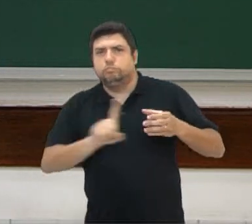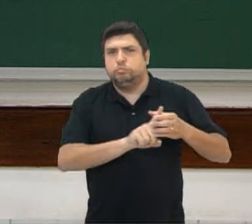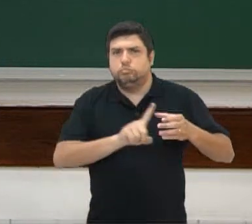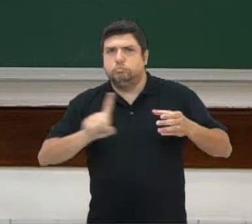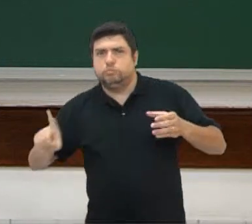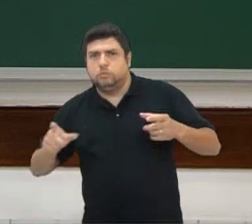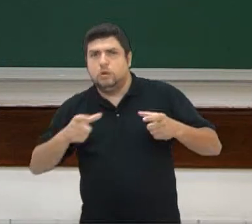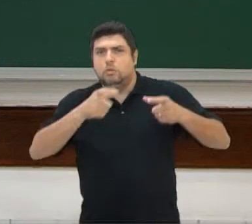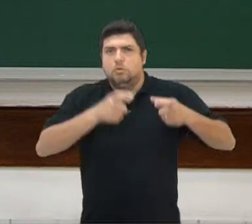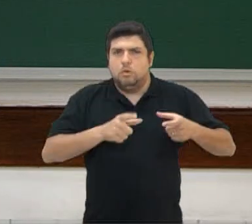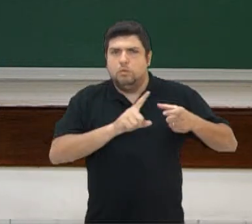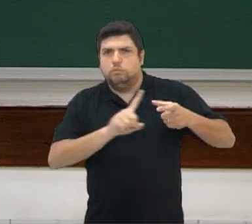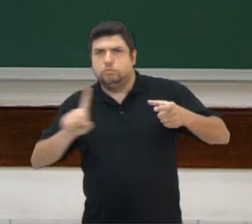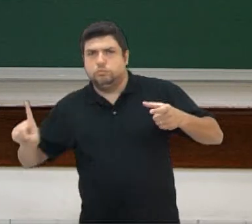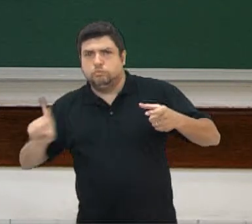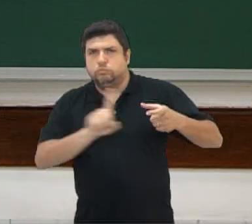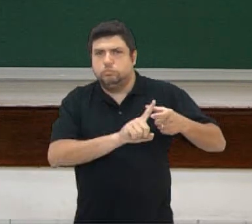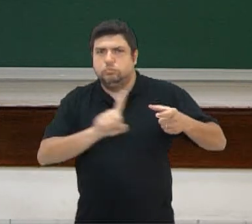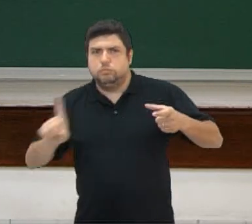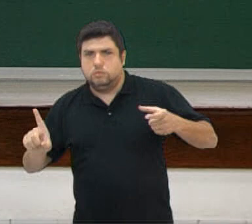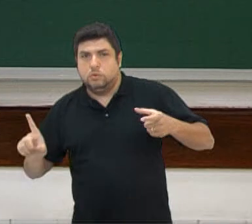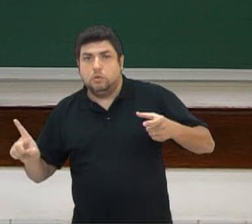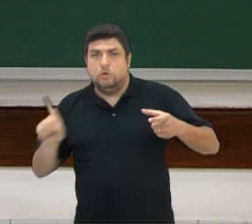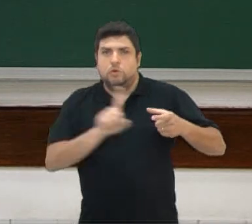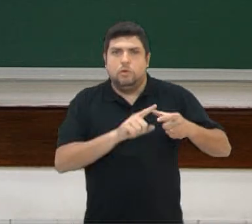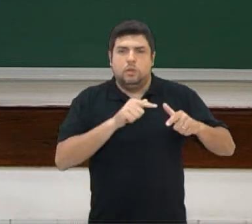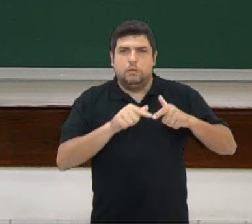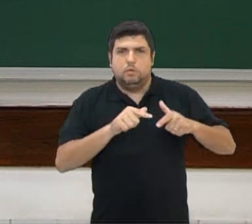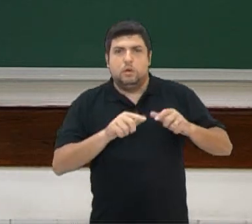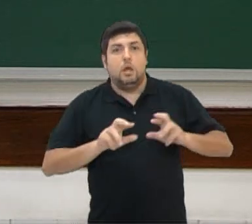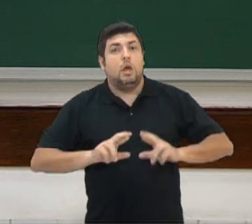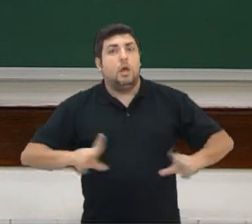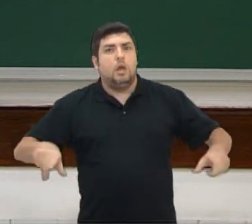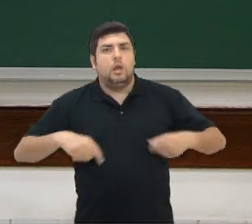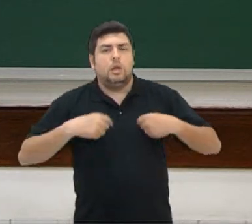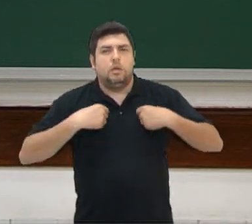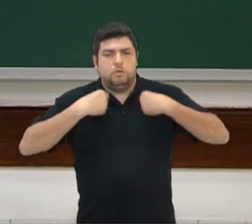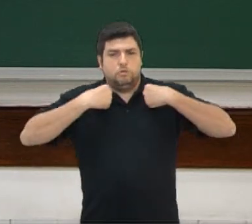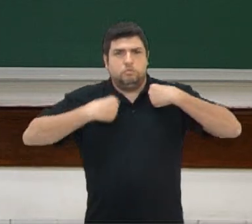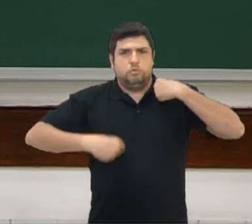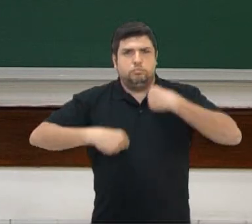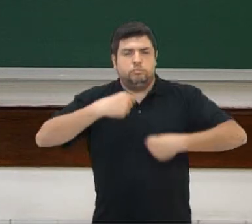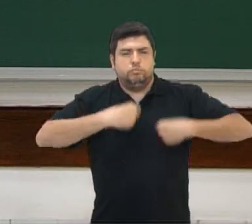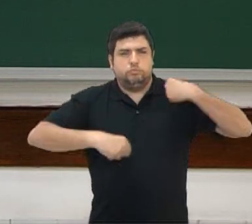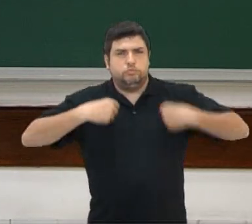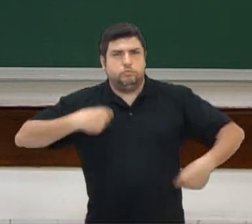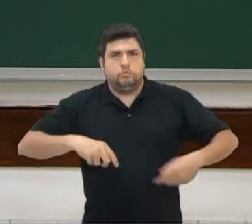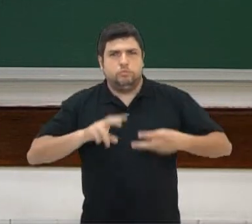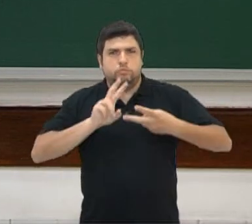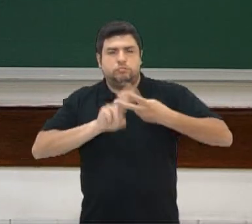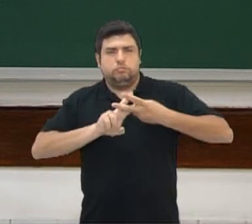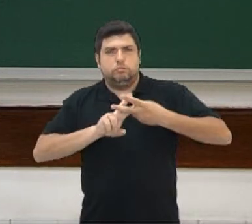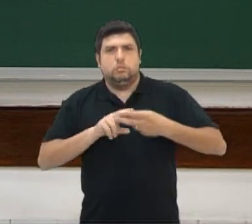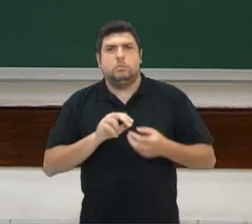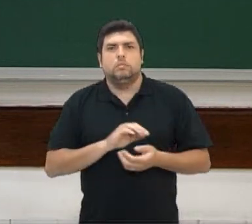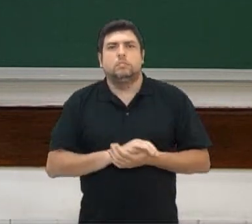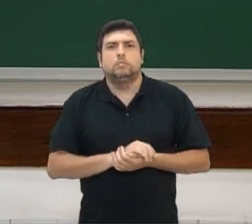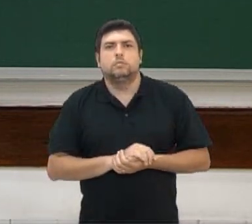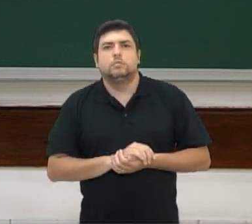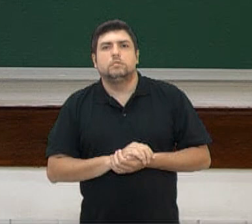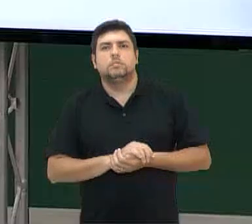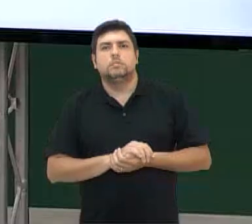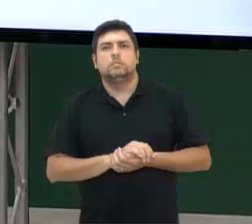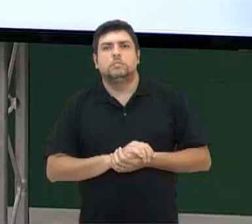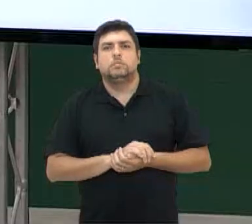trabalham nela, mas eles saem, se deslocam. O presidiário não. Bacana? Então, dado isso, vamos lá então